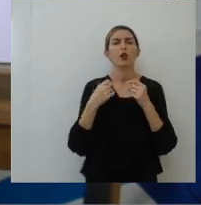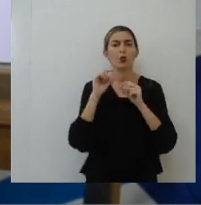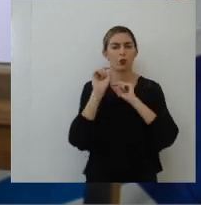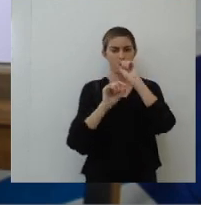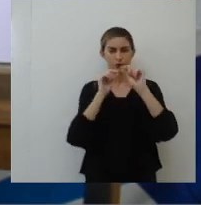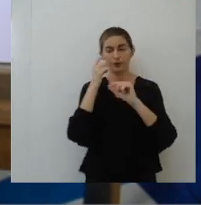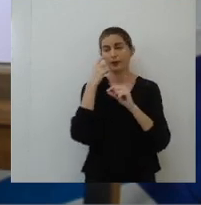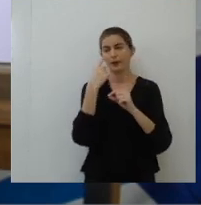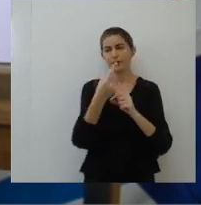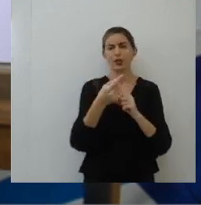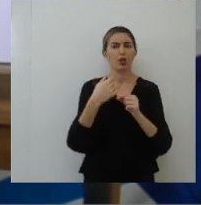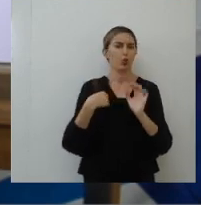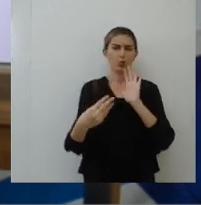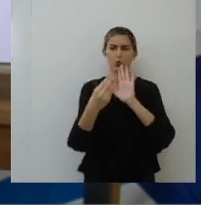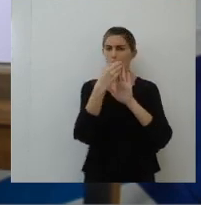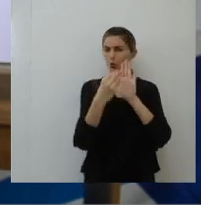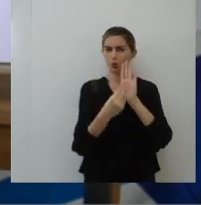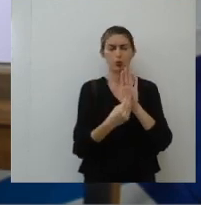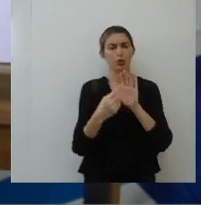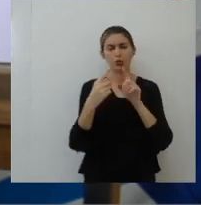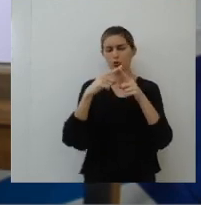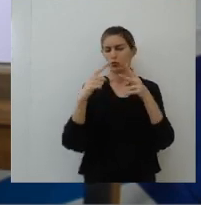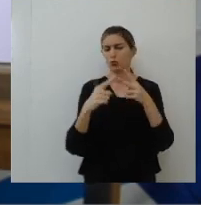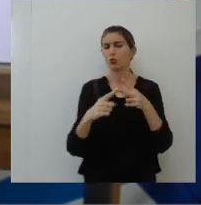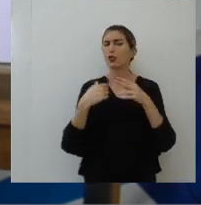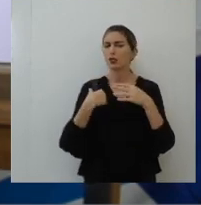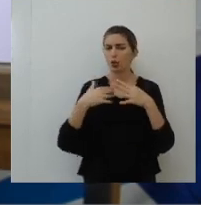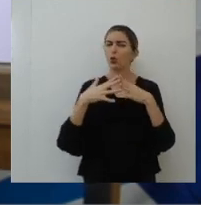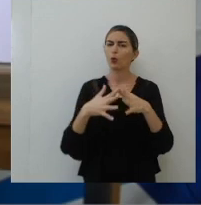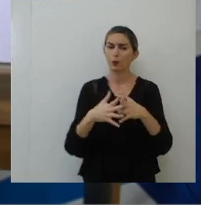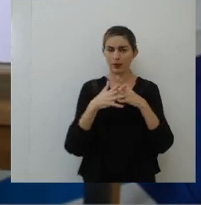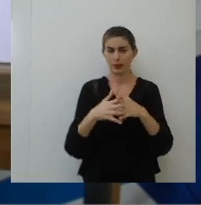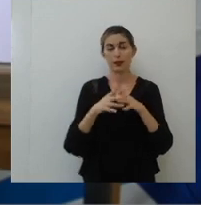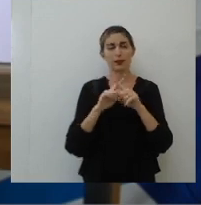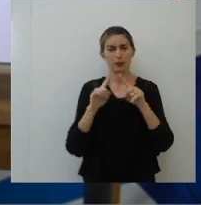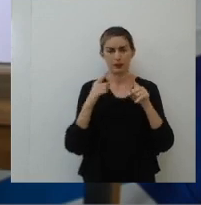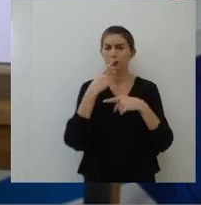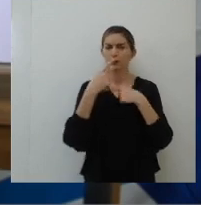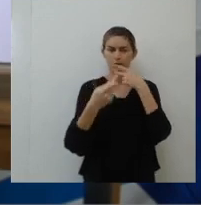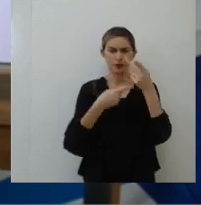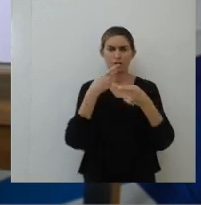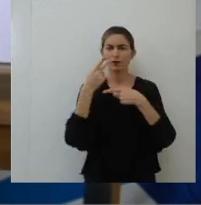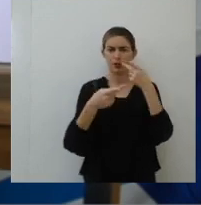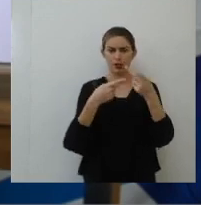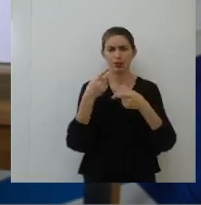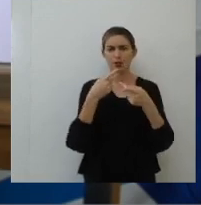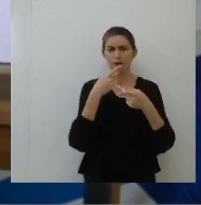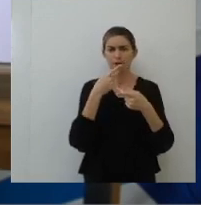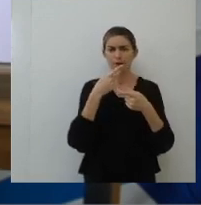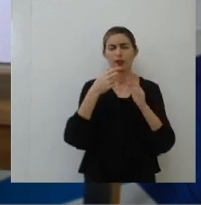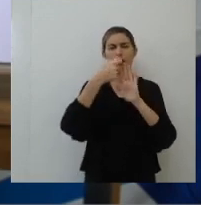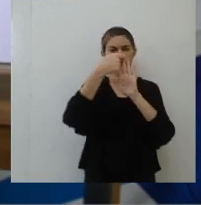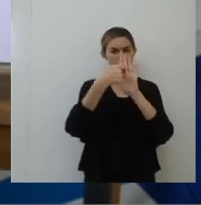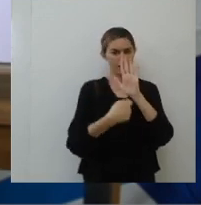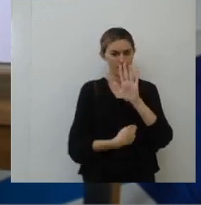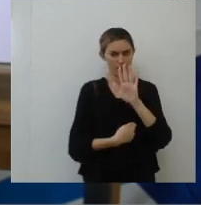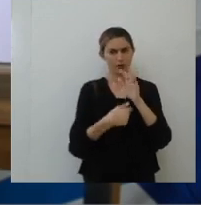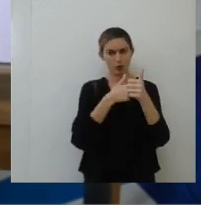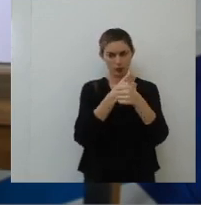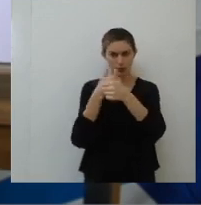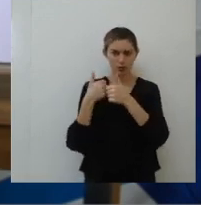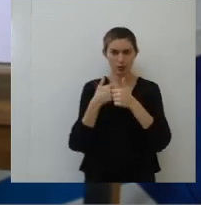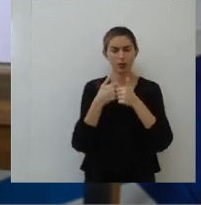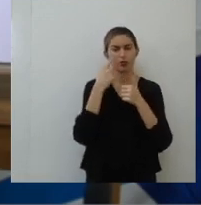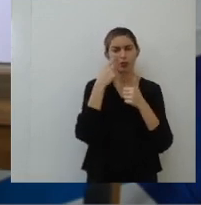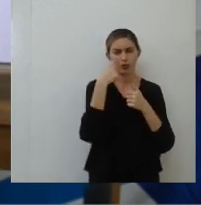Olha, isso aí, eu não coloquei essas duas figuras de linguagem porque elas são mais complicadinhas. Porém, eu vou falar sobre elas quando eu estiver falando de redação. Beleza?